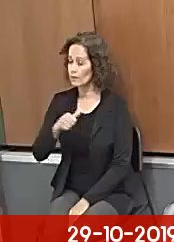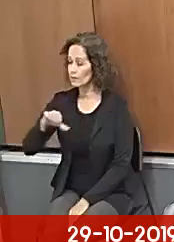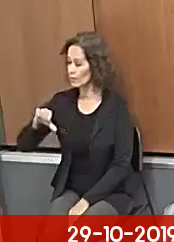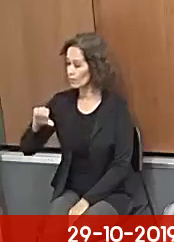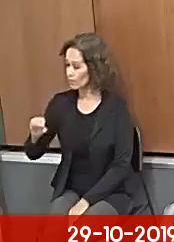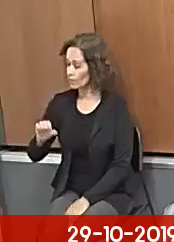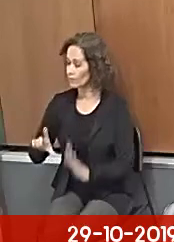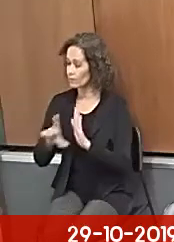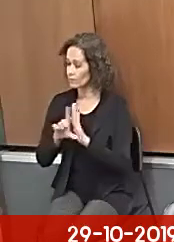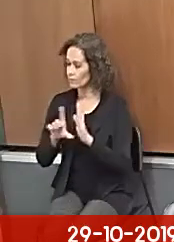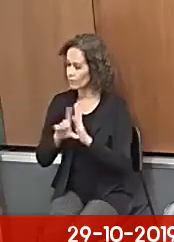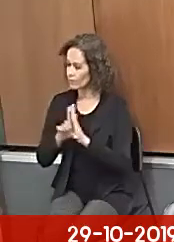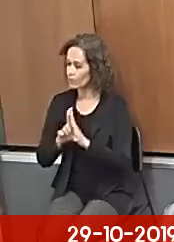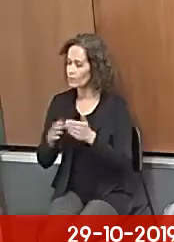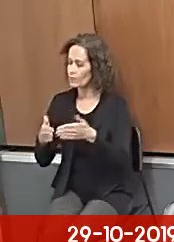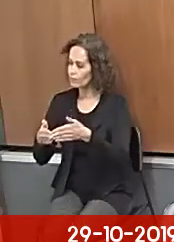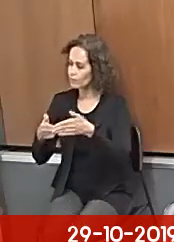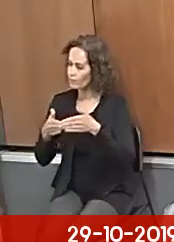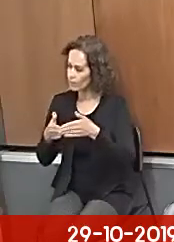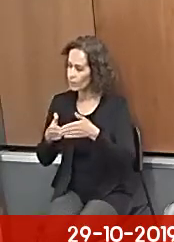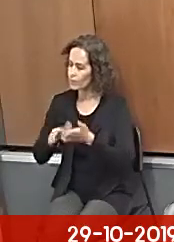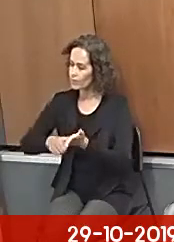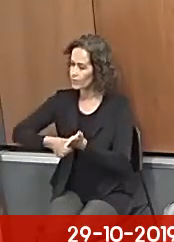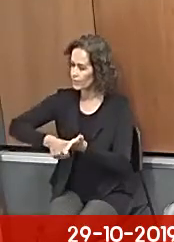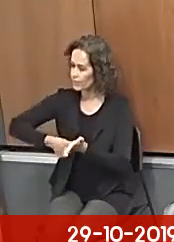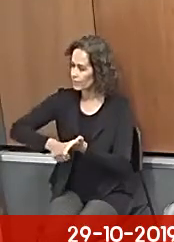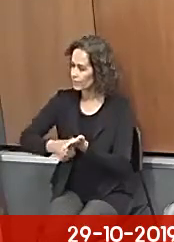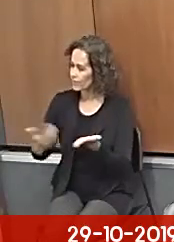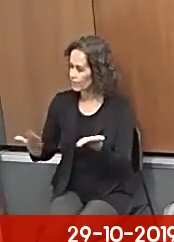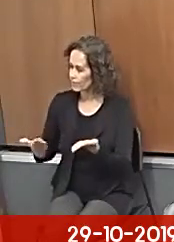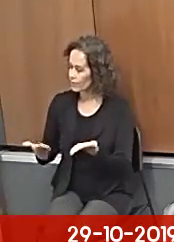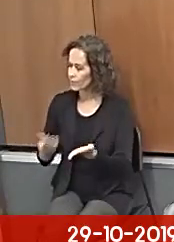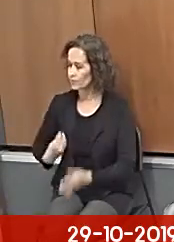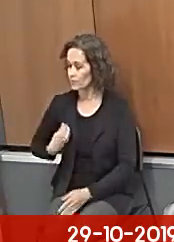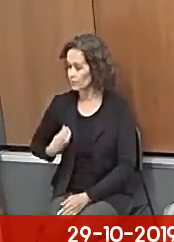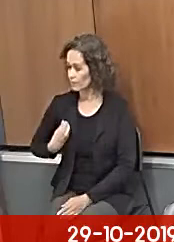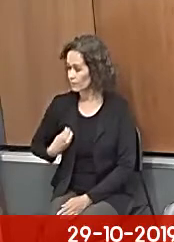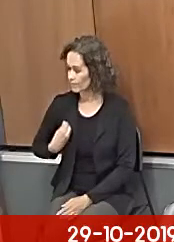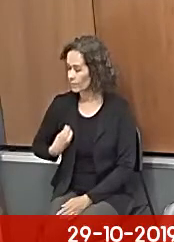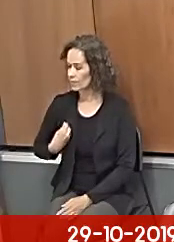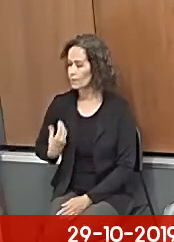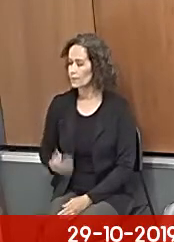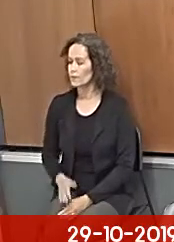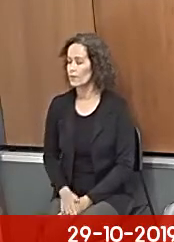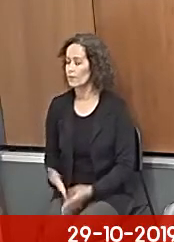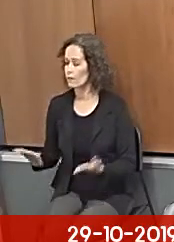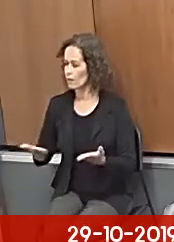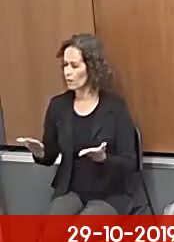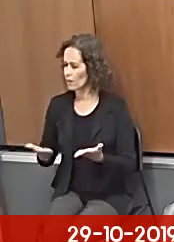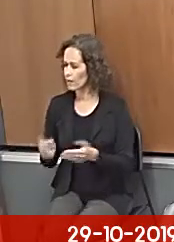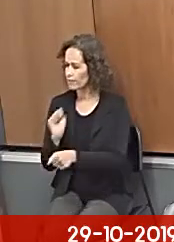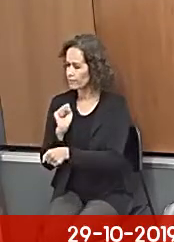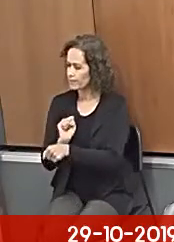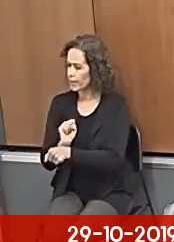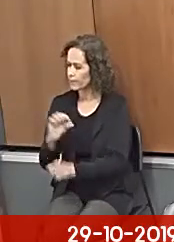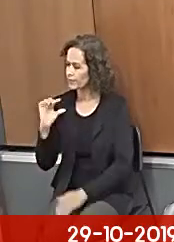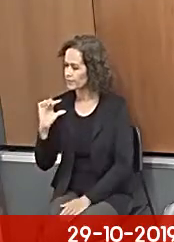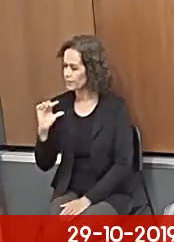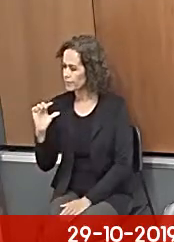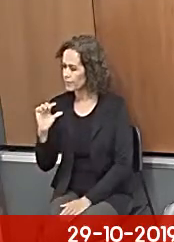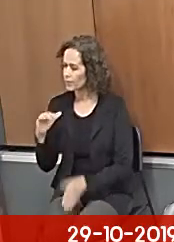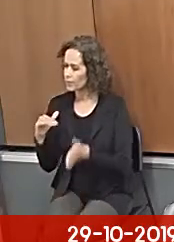Cultura, solicito os parlamentares que façam o registro biométrico no, de presença. A presença suspende os trabalhos por